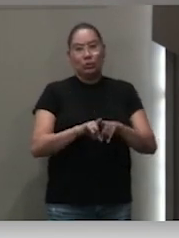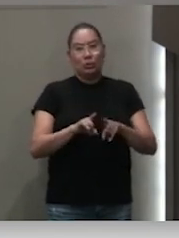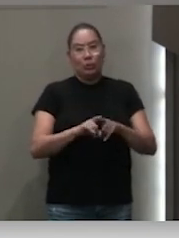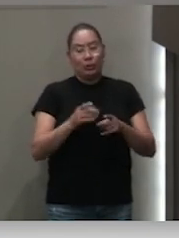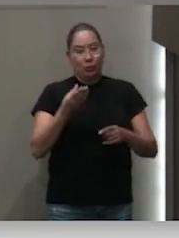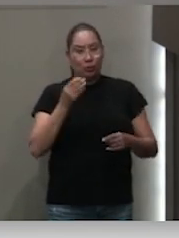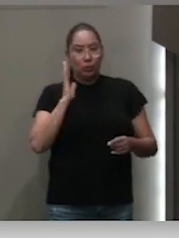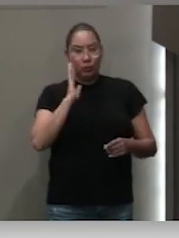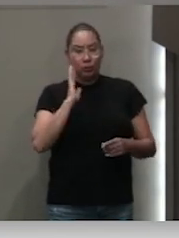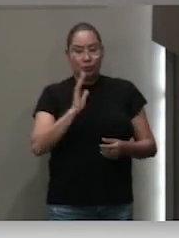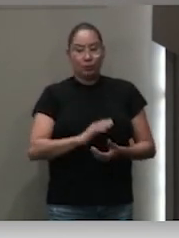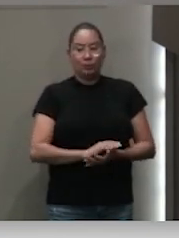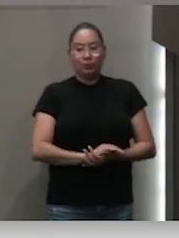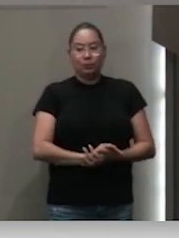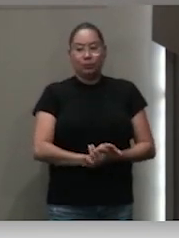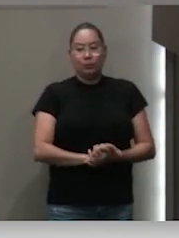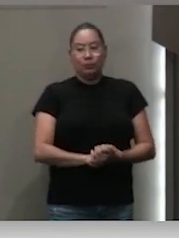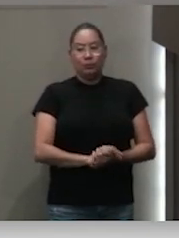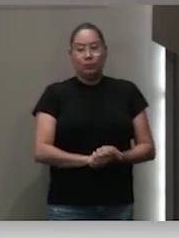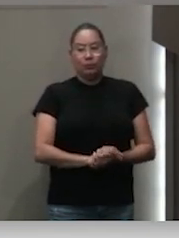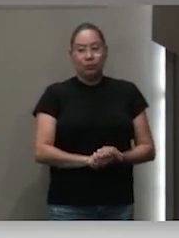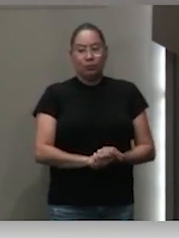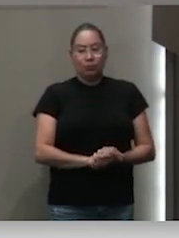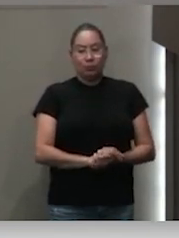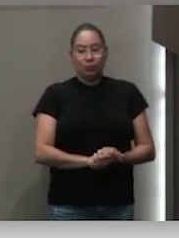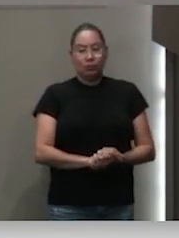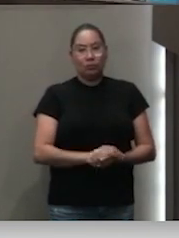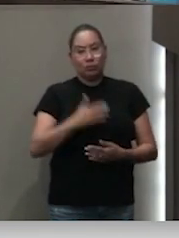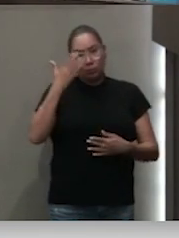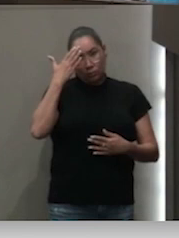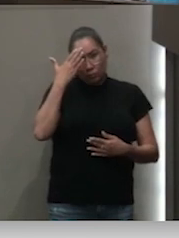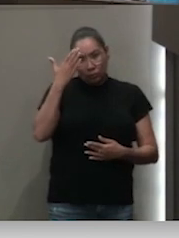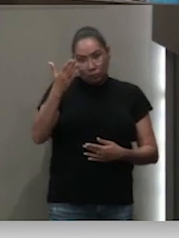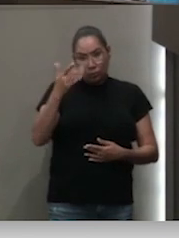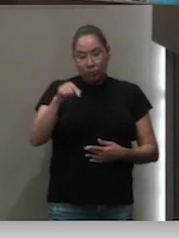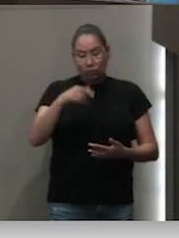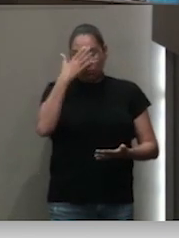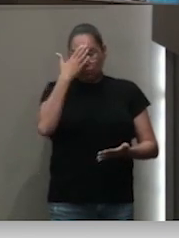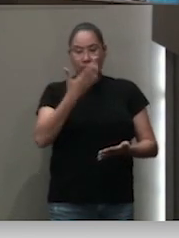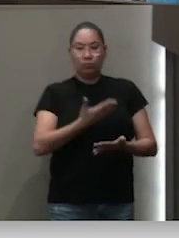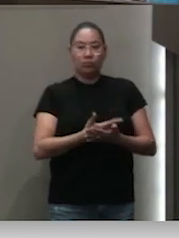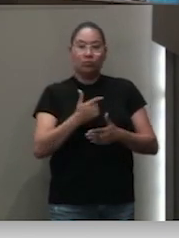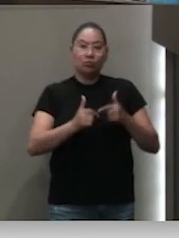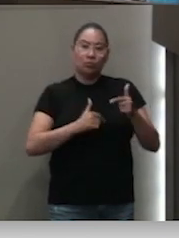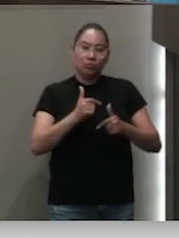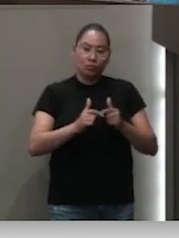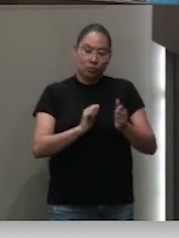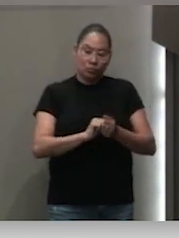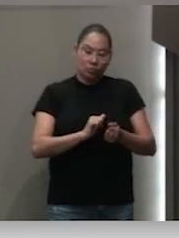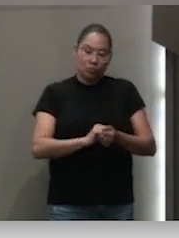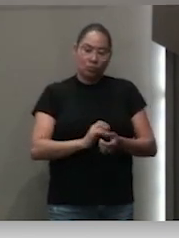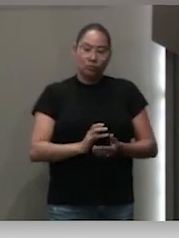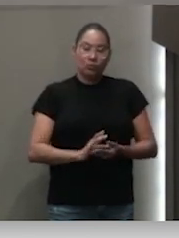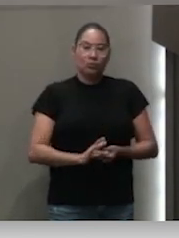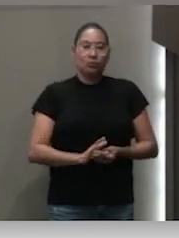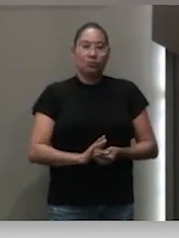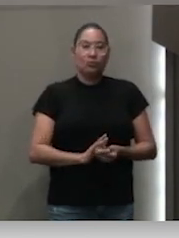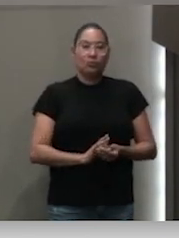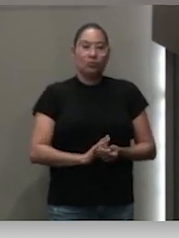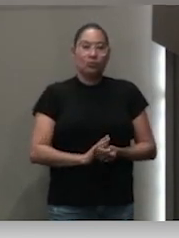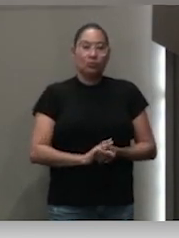muito bacana foi agradeço a você a confiança de ter permitido que a gente trabalhasse esse tema por